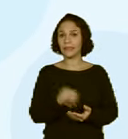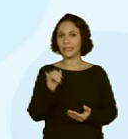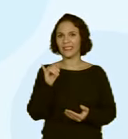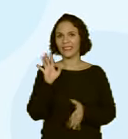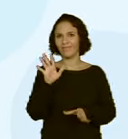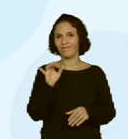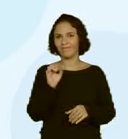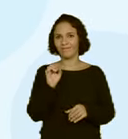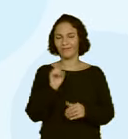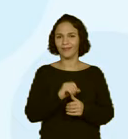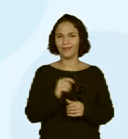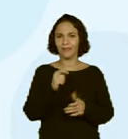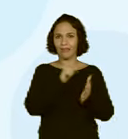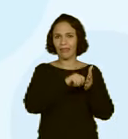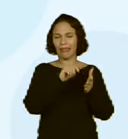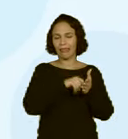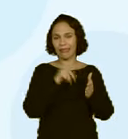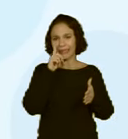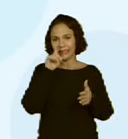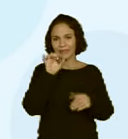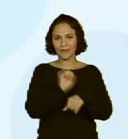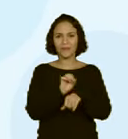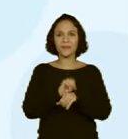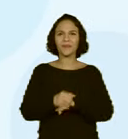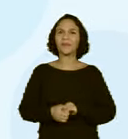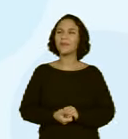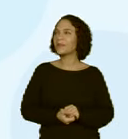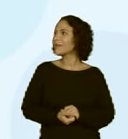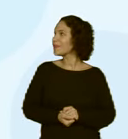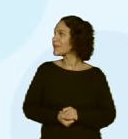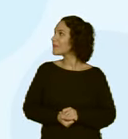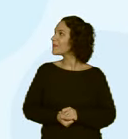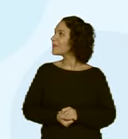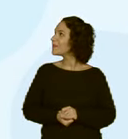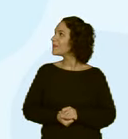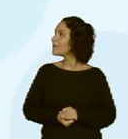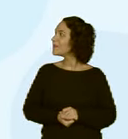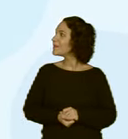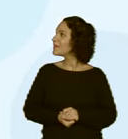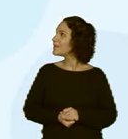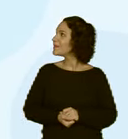não, aqui, R$100. Opa, 0, aqui.